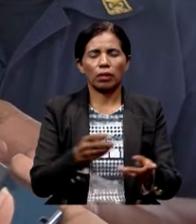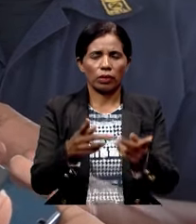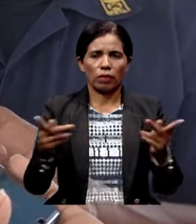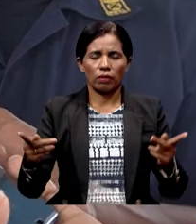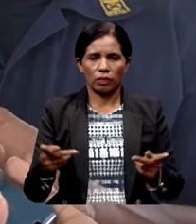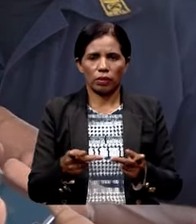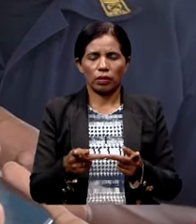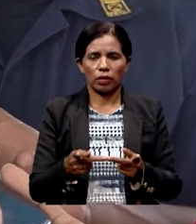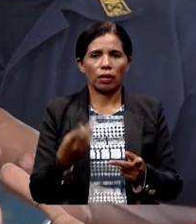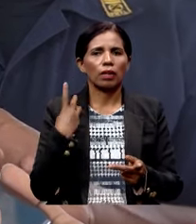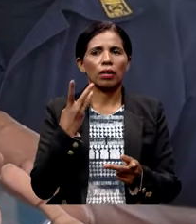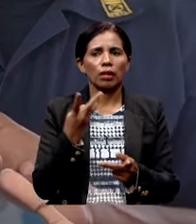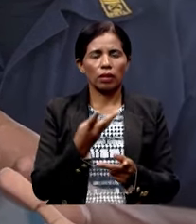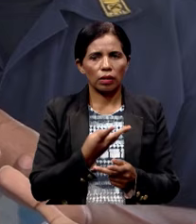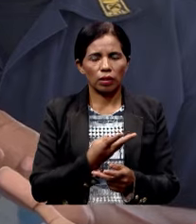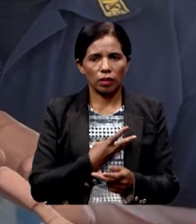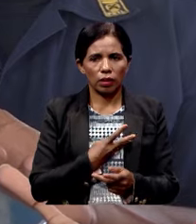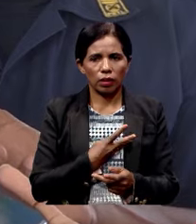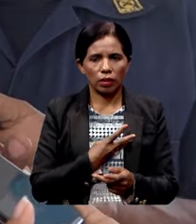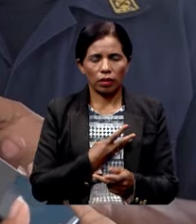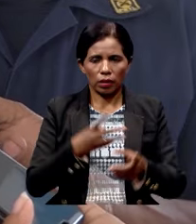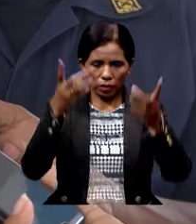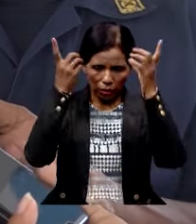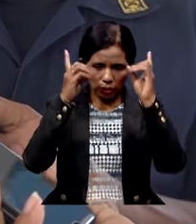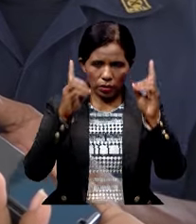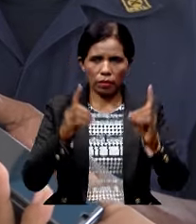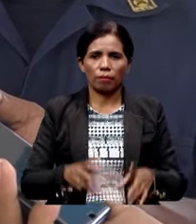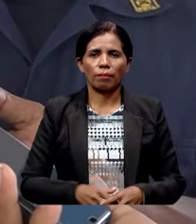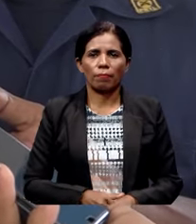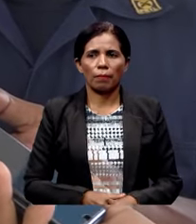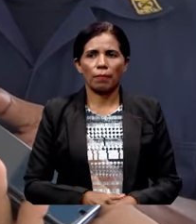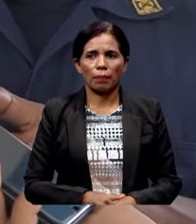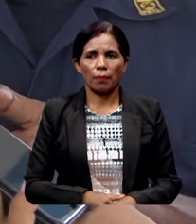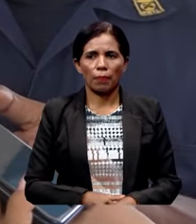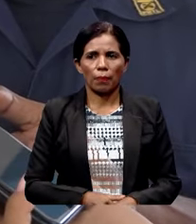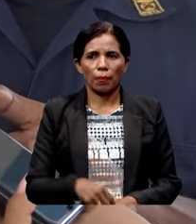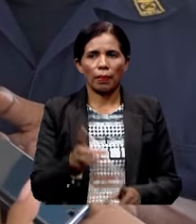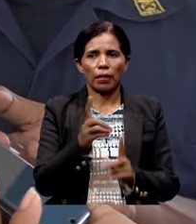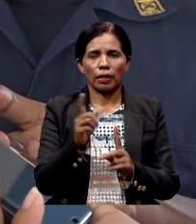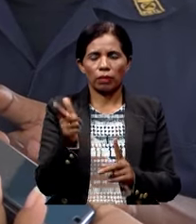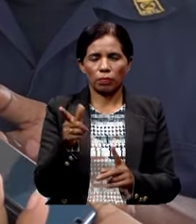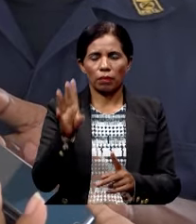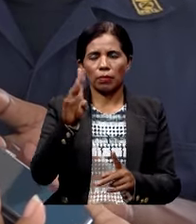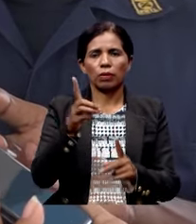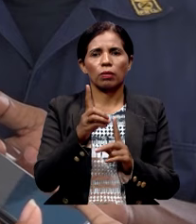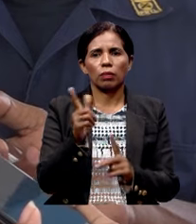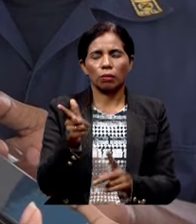mesmo que está determina. Durante de 24 ou de 25, e está